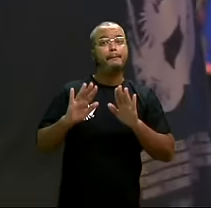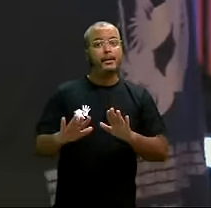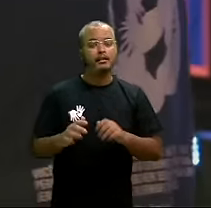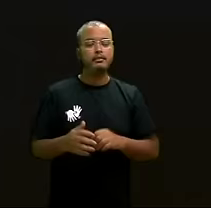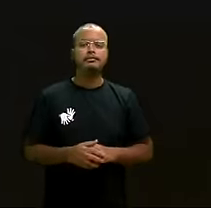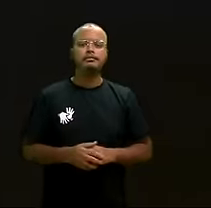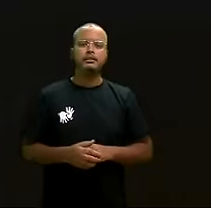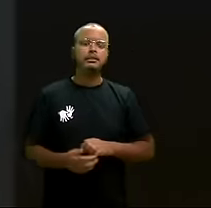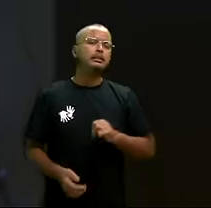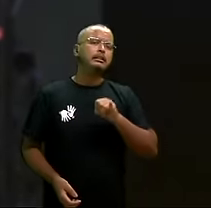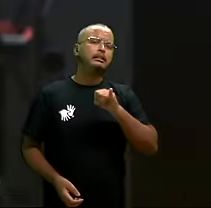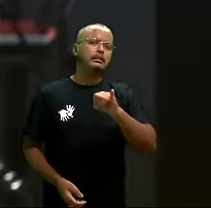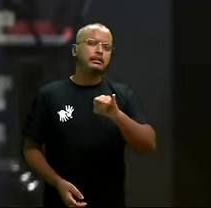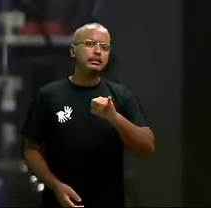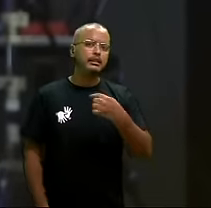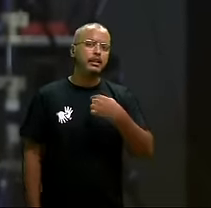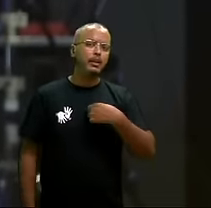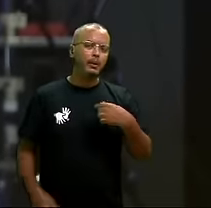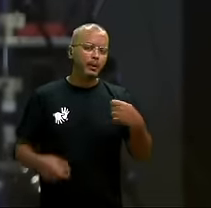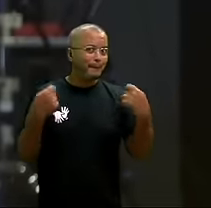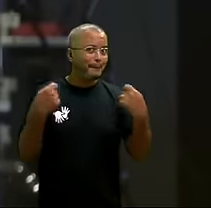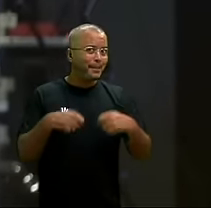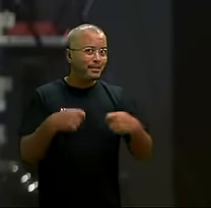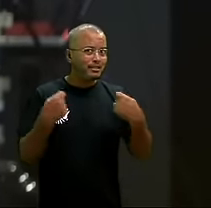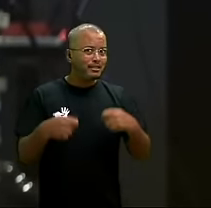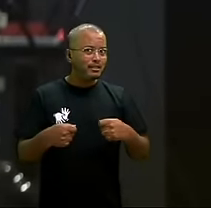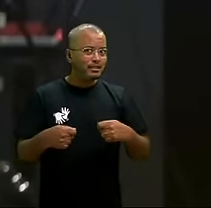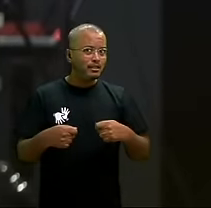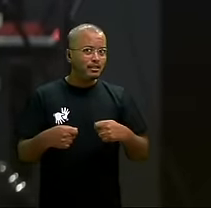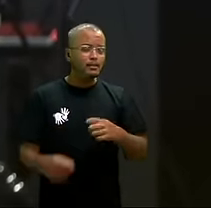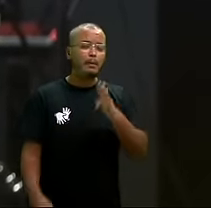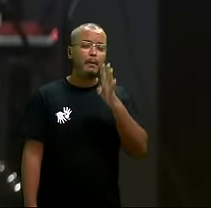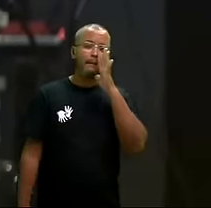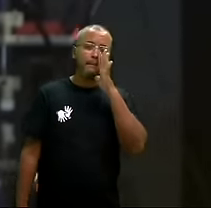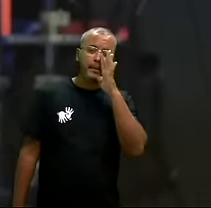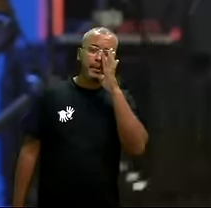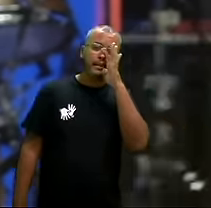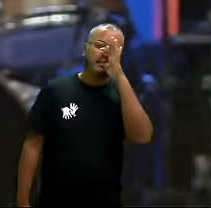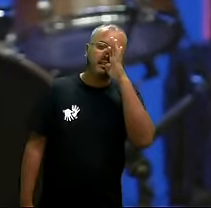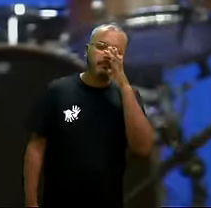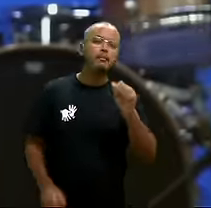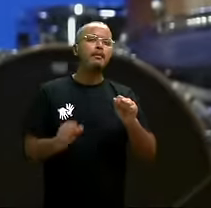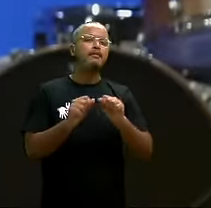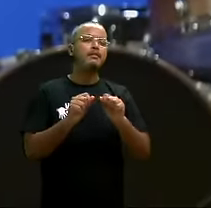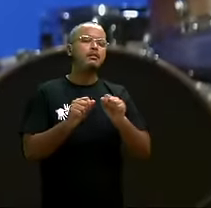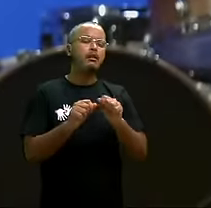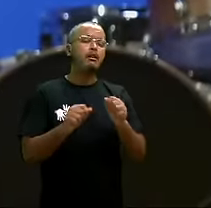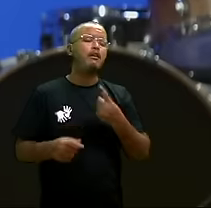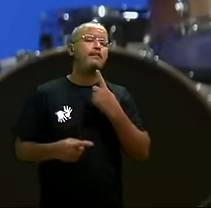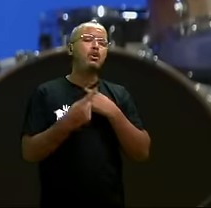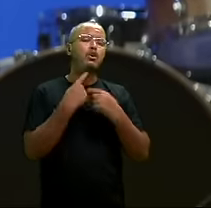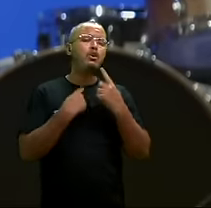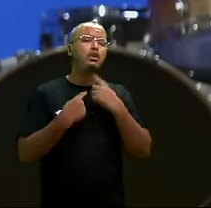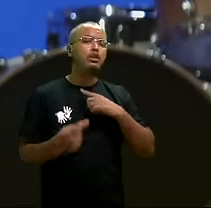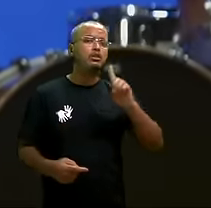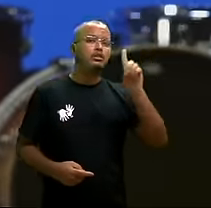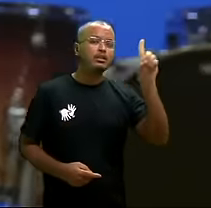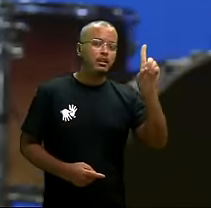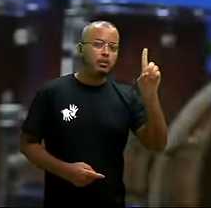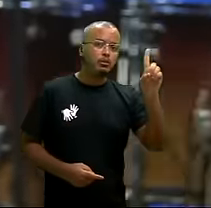a vontade de Deus, significa que a vontade de Deus não é algo que flui naturalmente, é algo que eu tenho que ter intencionalidade, não